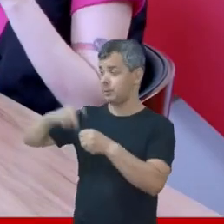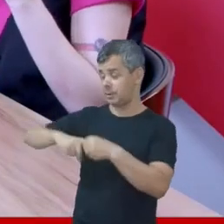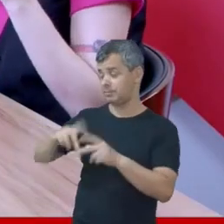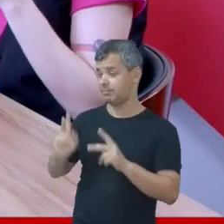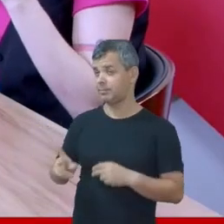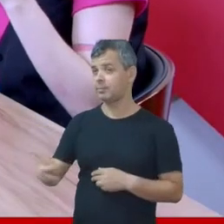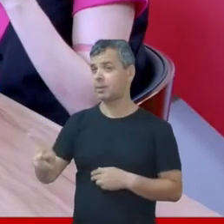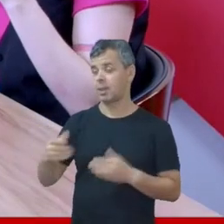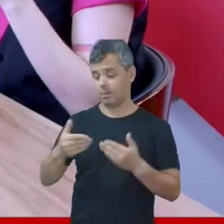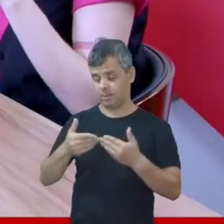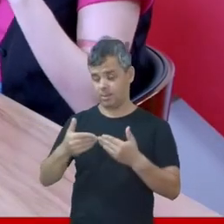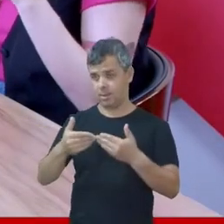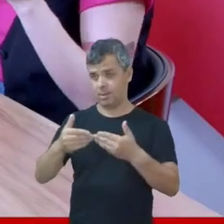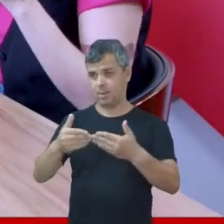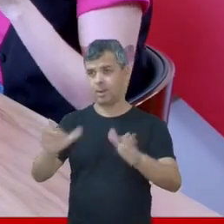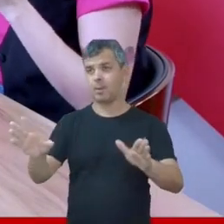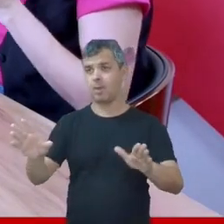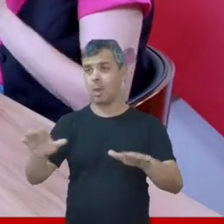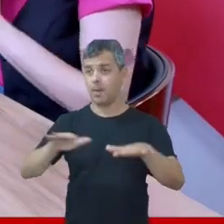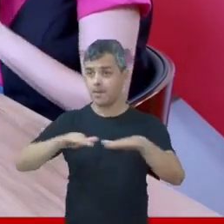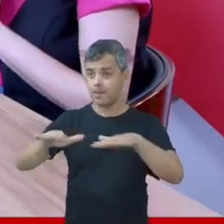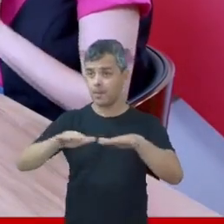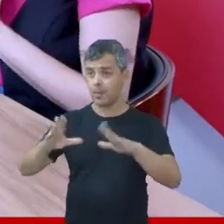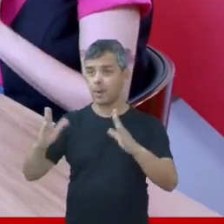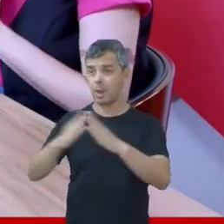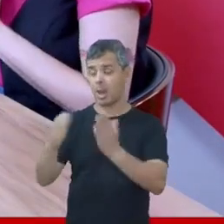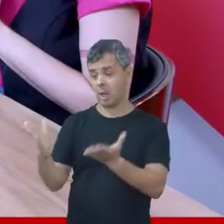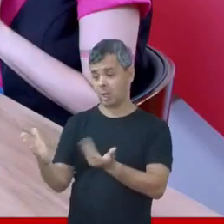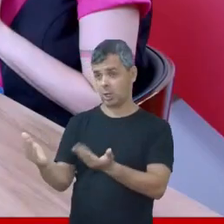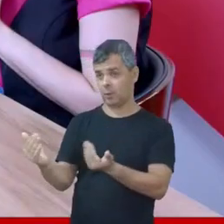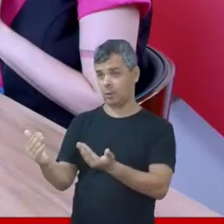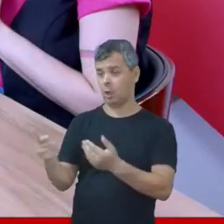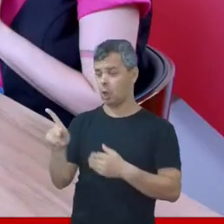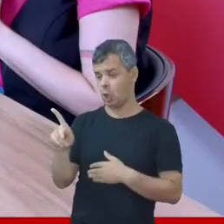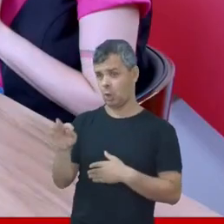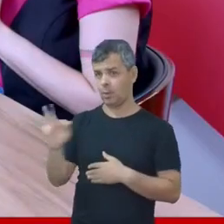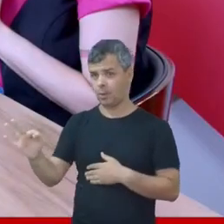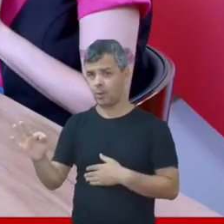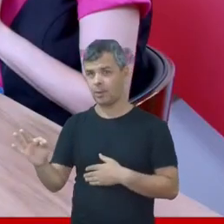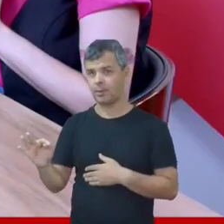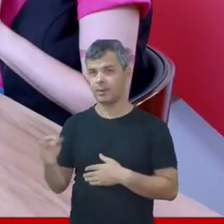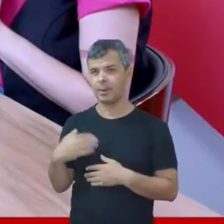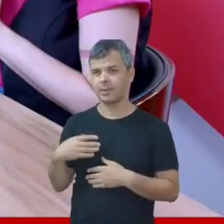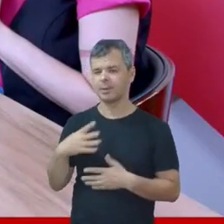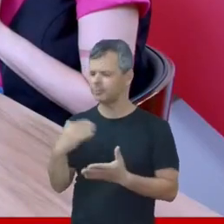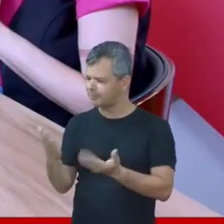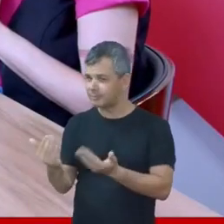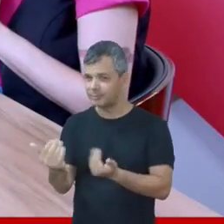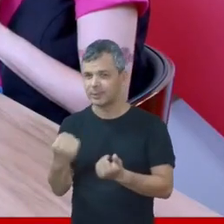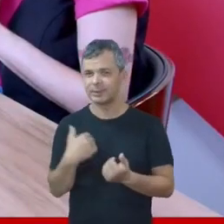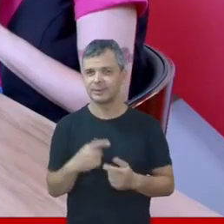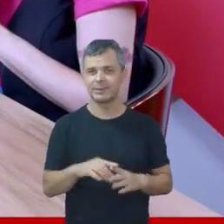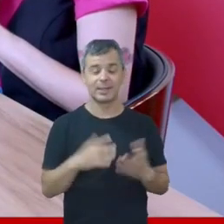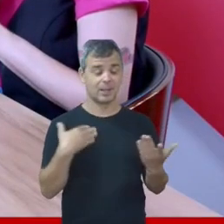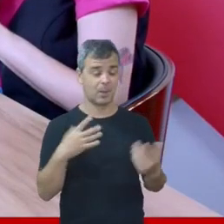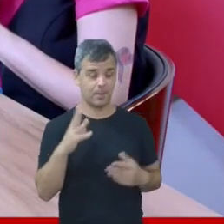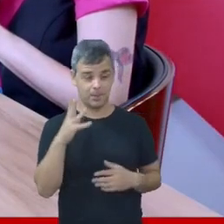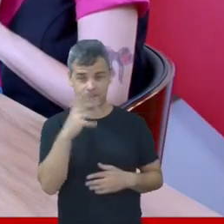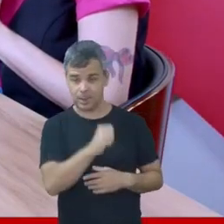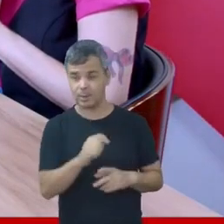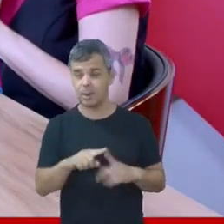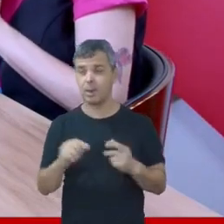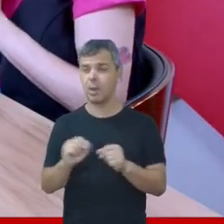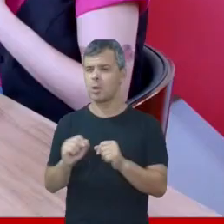falar? Portas abertas, viu? O Pode Tremer é a casa da juventude do PT e da É bom demais a juventude, né? Que juventude linda. Esse